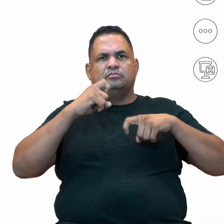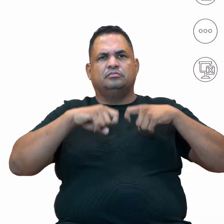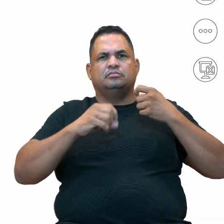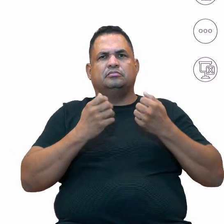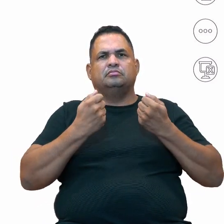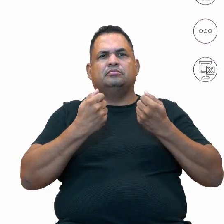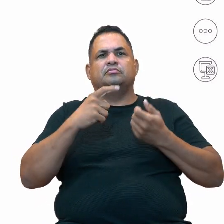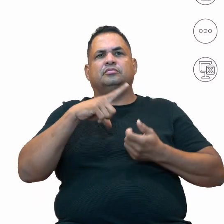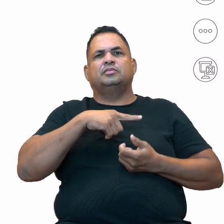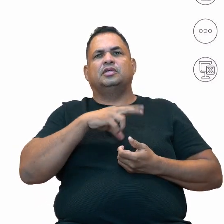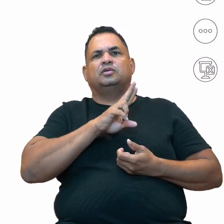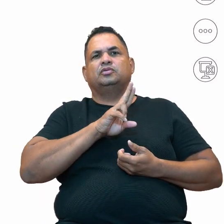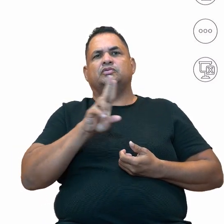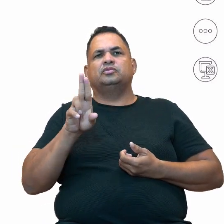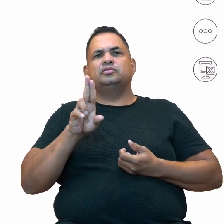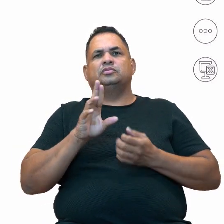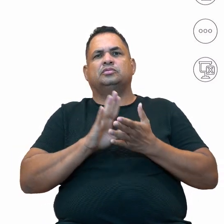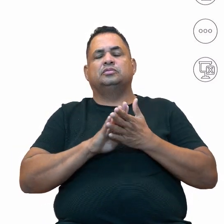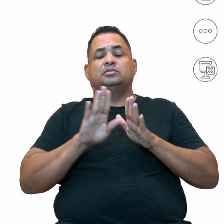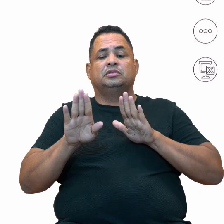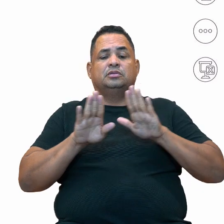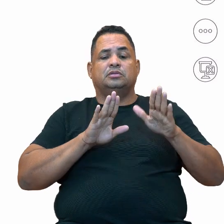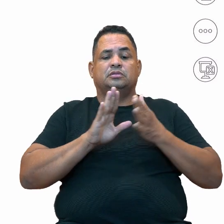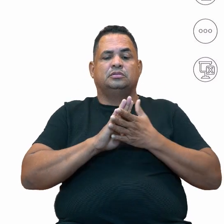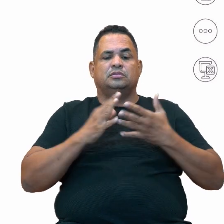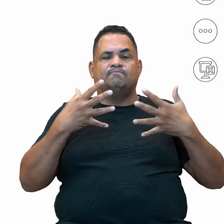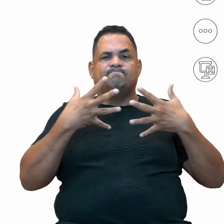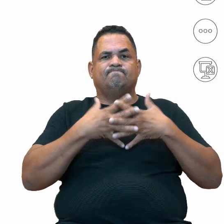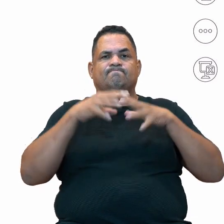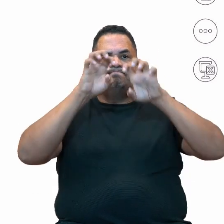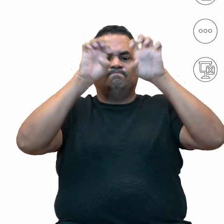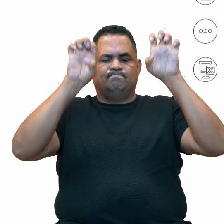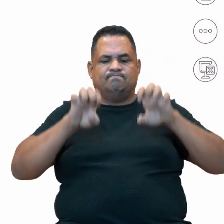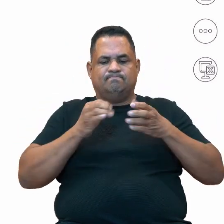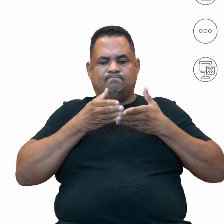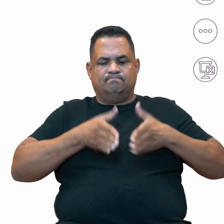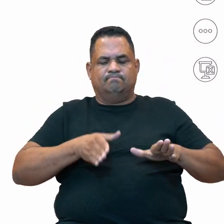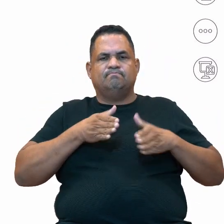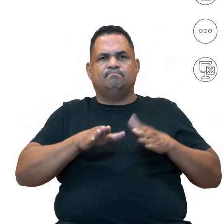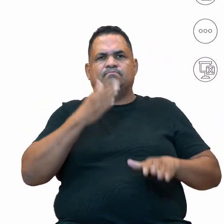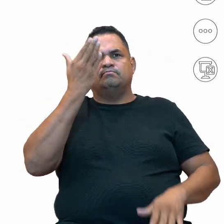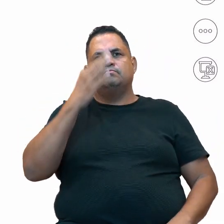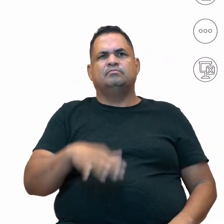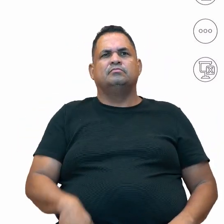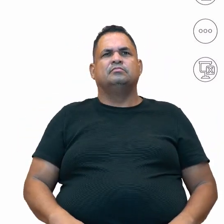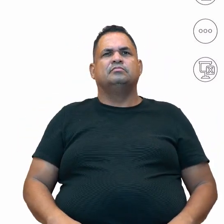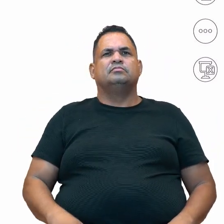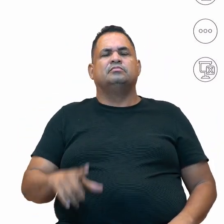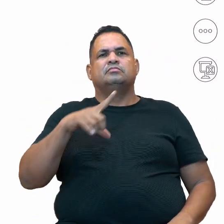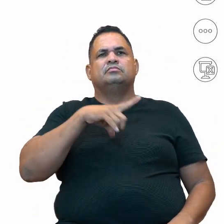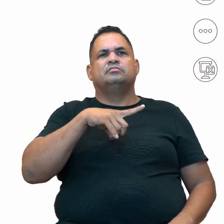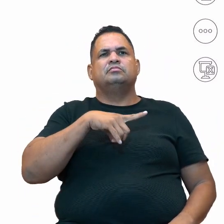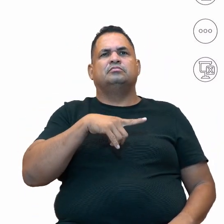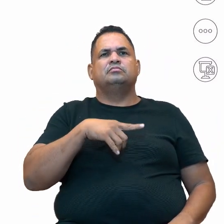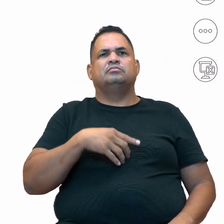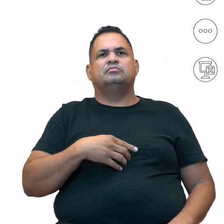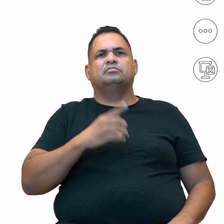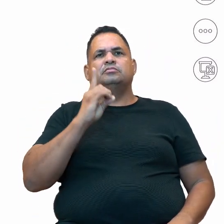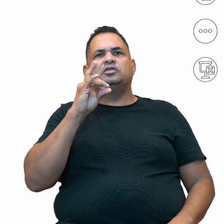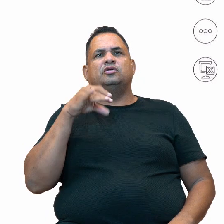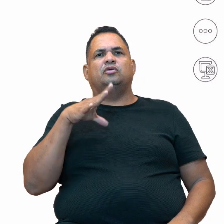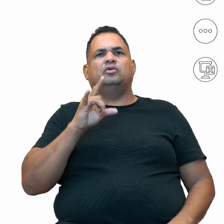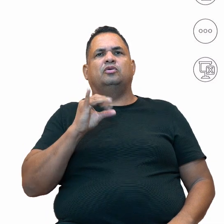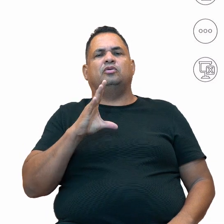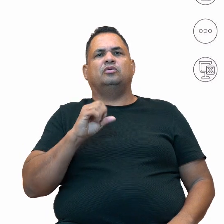seguintes denominações de acordo com a complexidade da estrutura reprodutiva. Então, eles podem ser considerados dioicos,